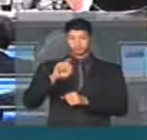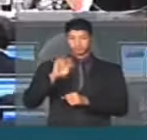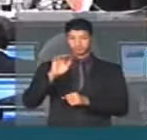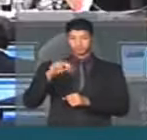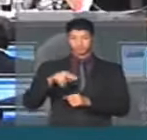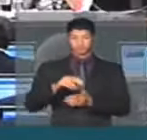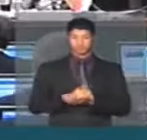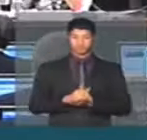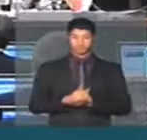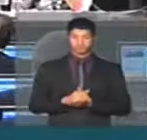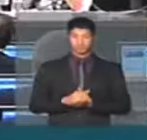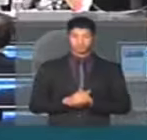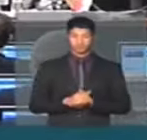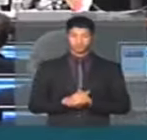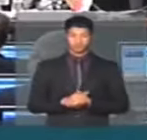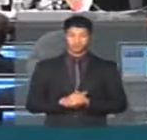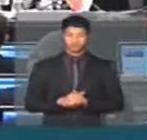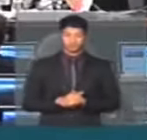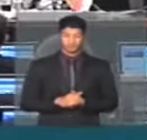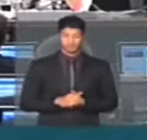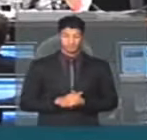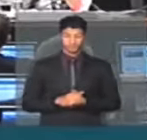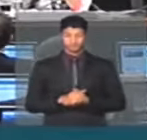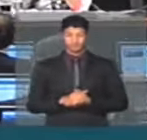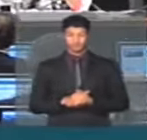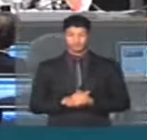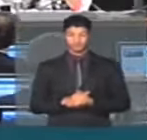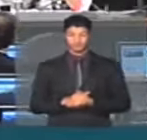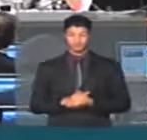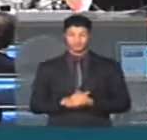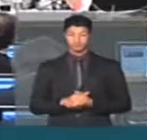democráticos. Presidente, vamos encerrar a votação.